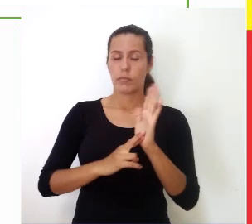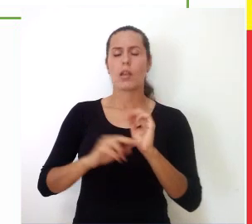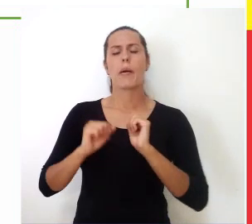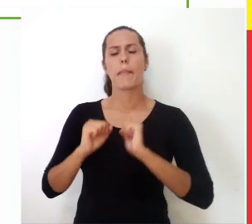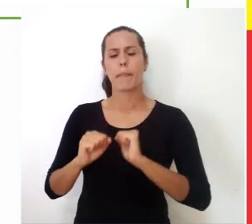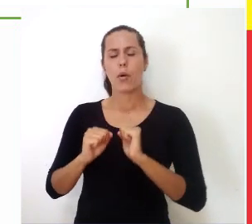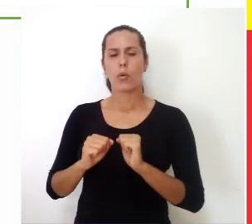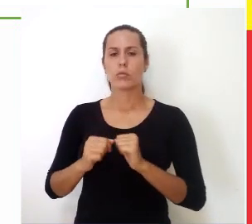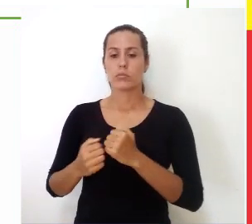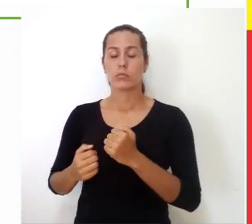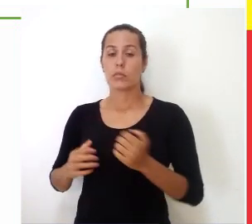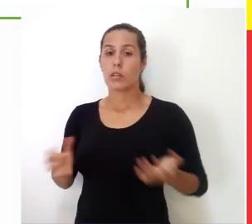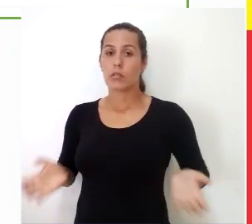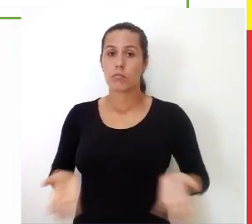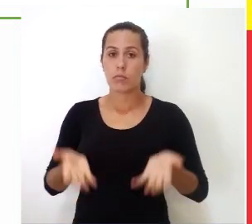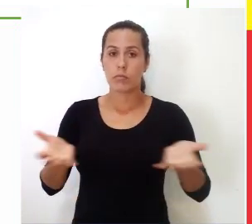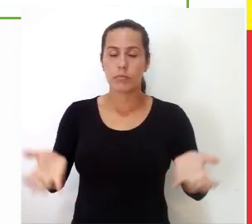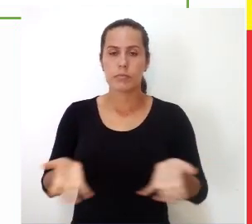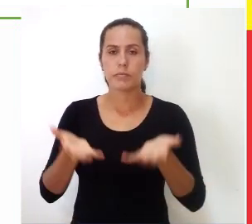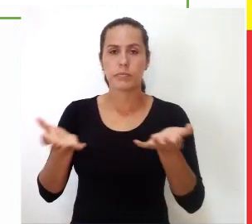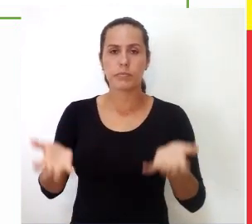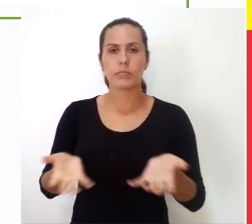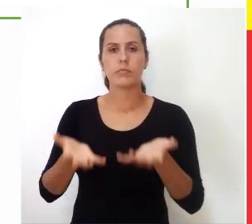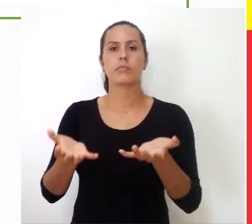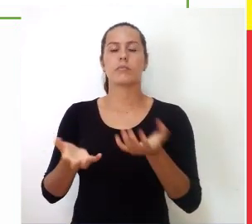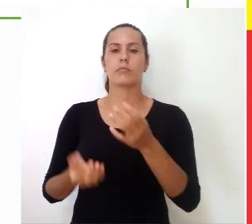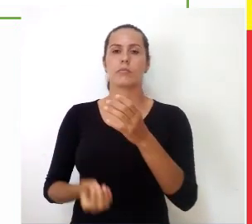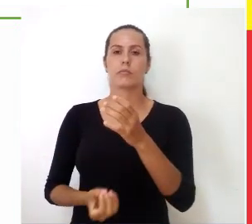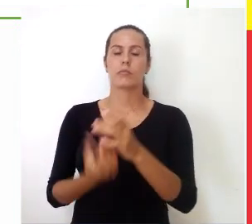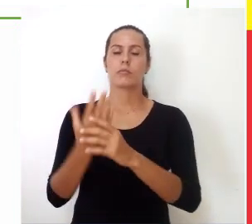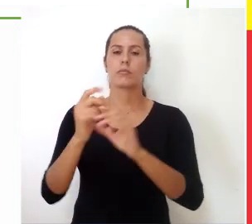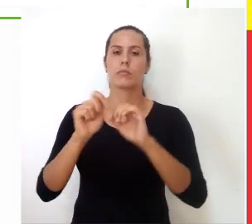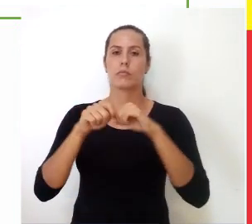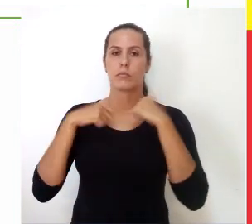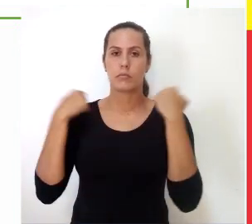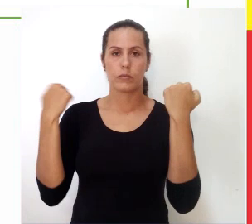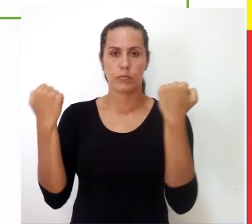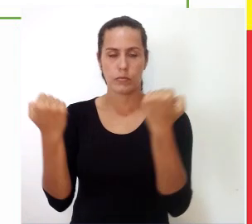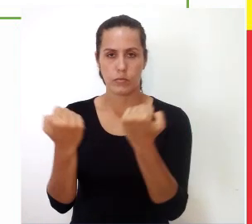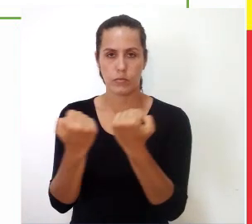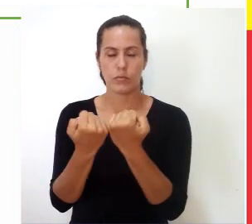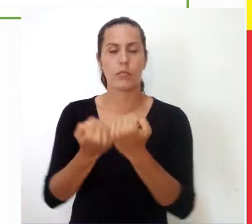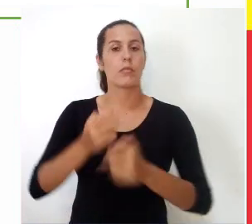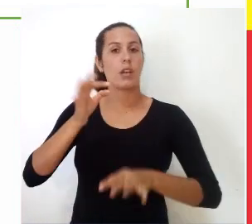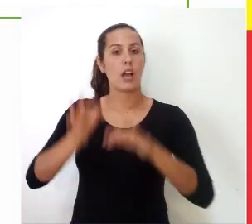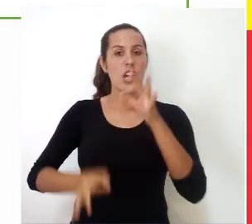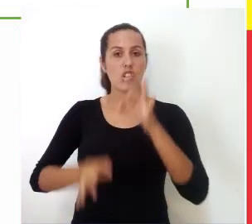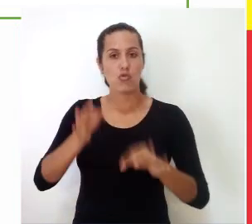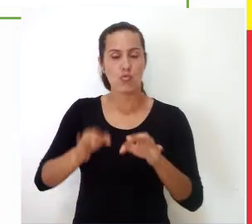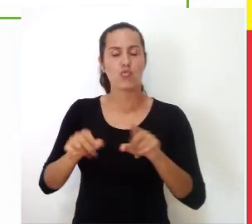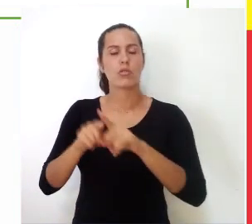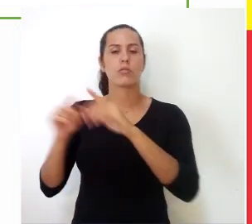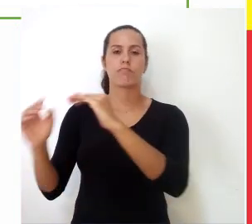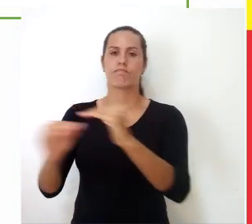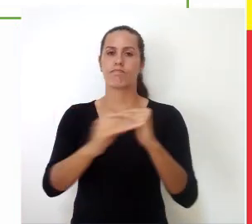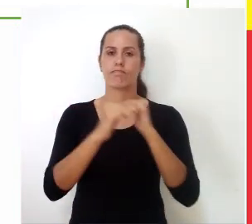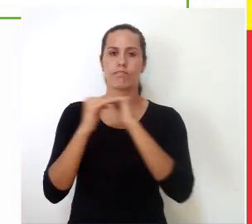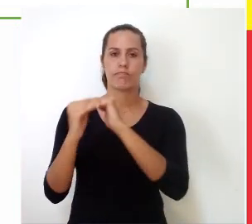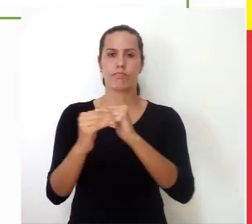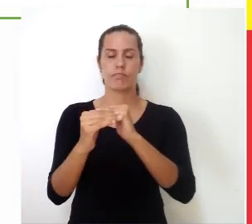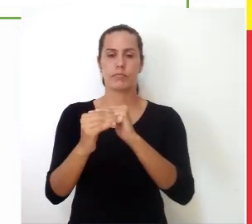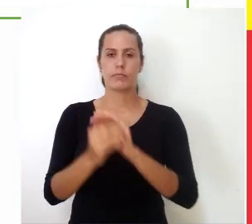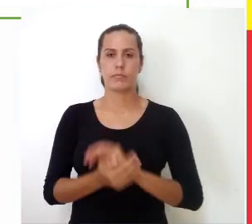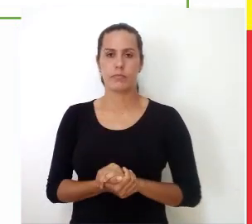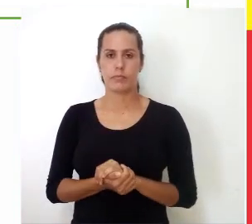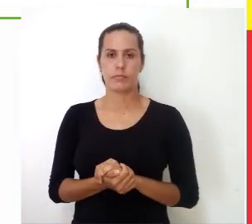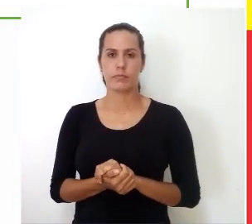à diversidade e para a construção de uma sociedade mais justa e igualitária. Veja que na tela